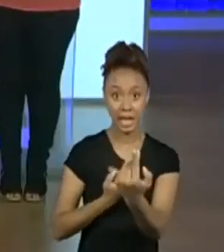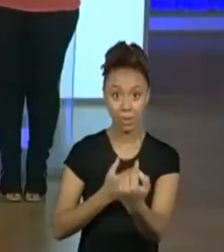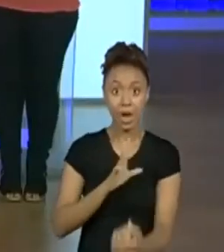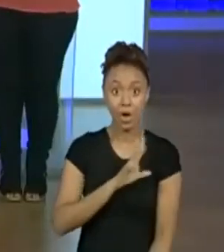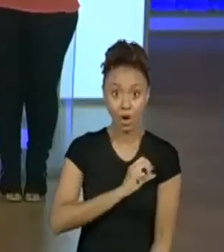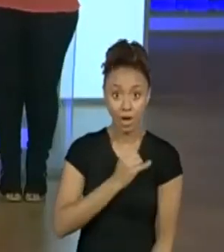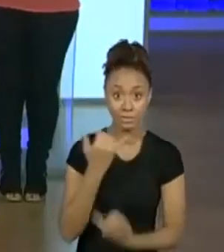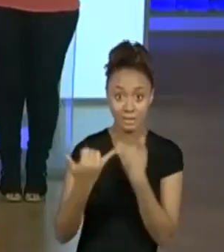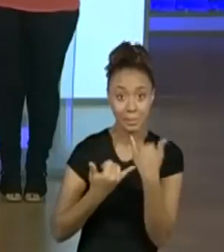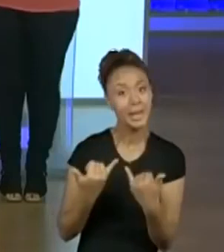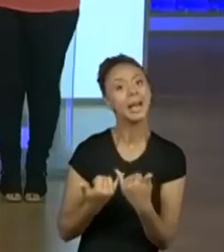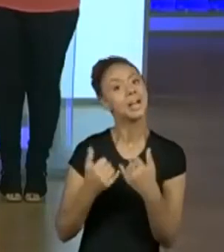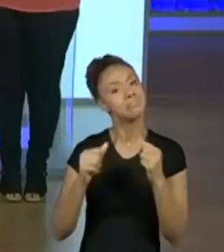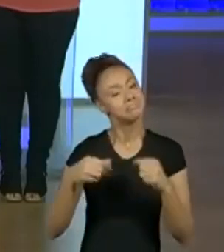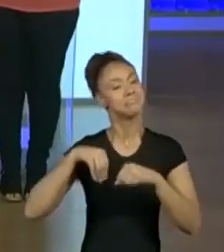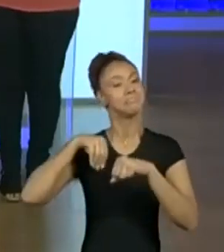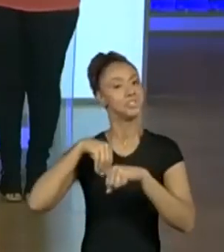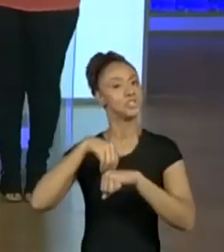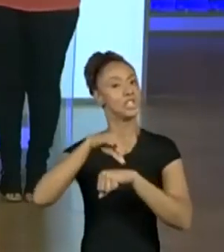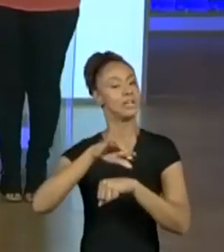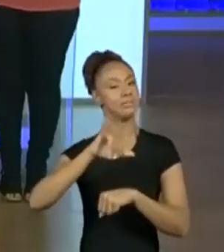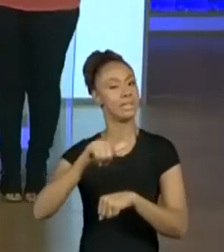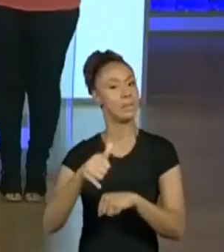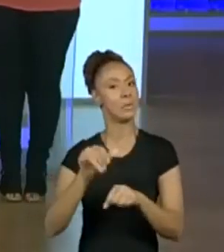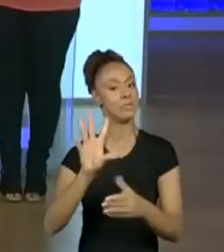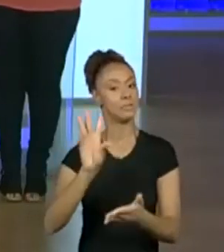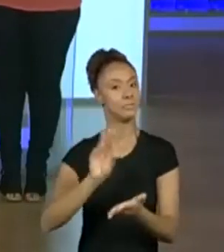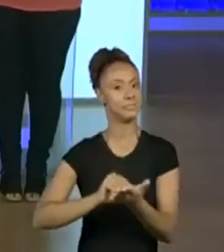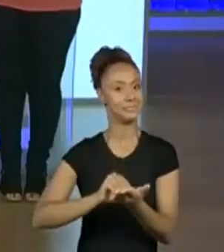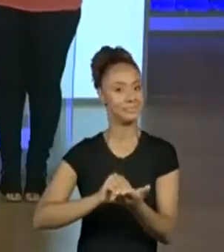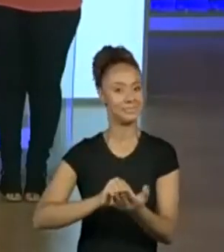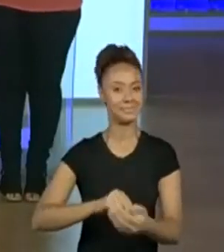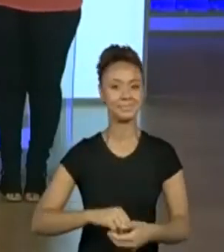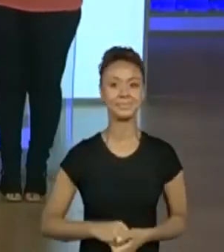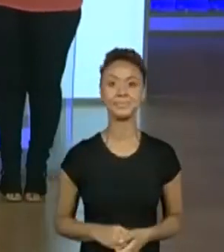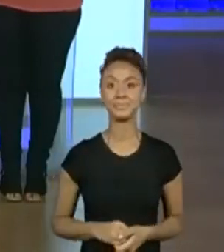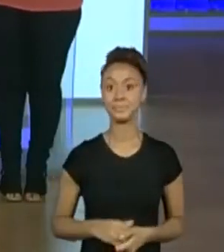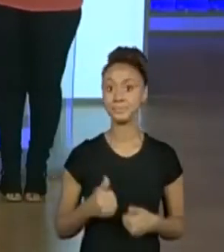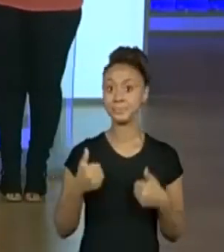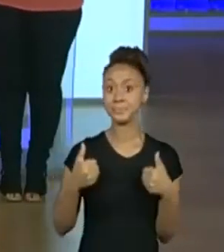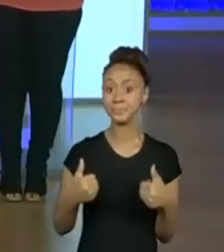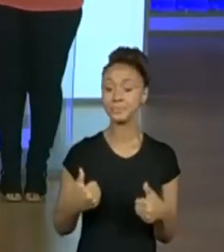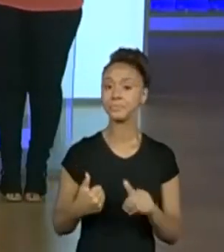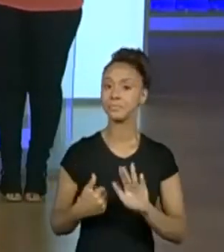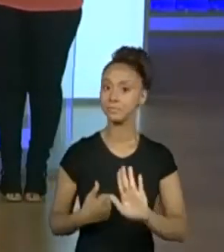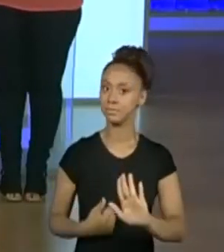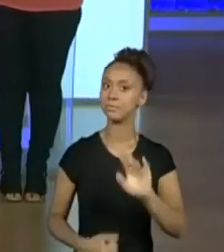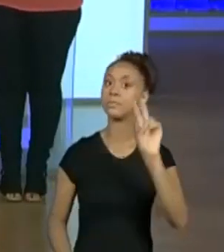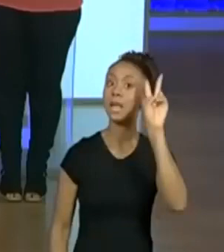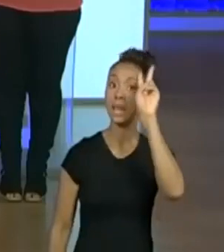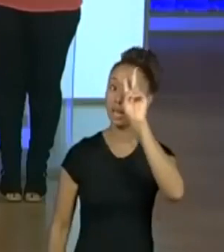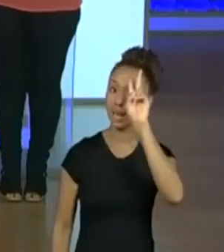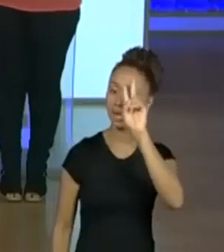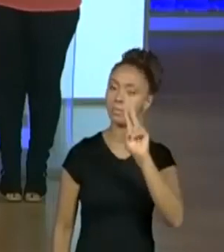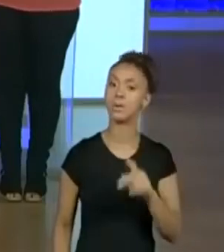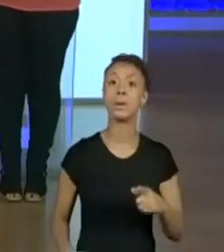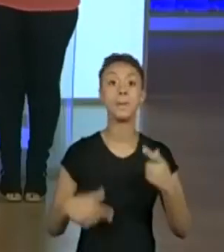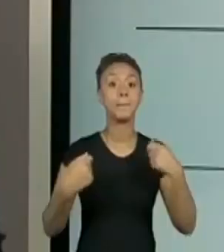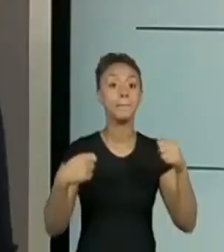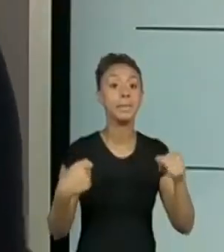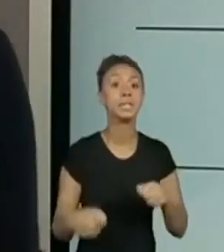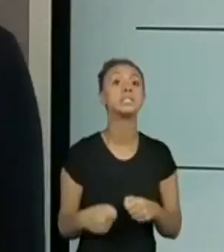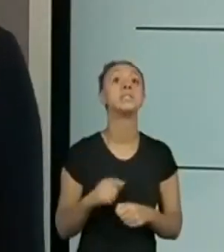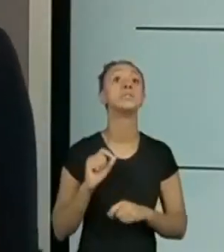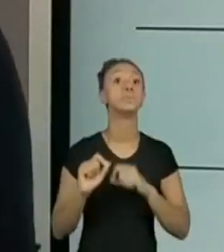tem, uma dica aqui. Certo? Certinho. Mas, lembrando, você deve